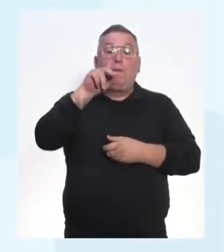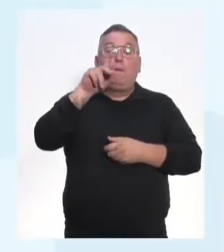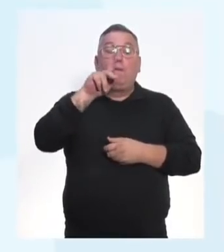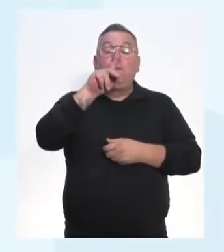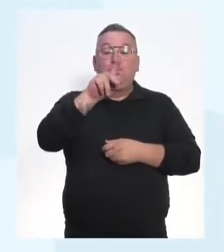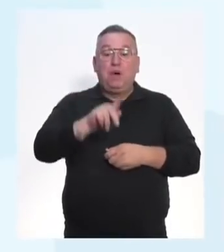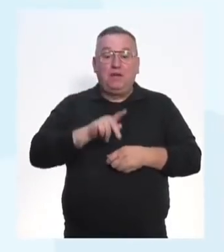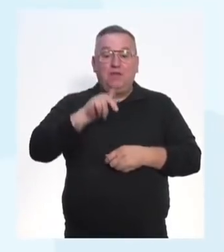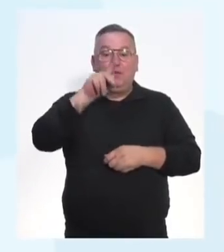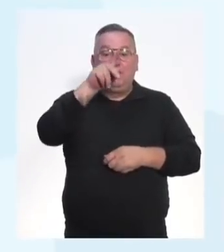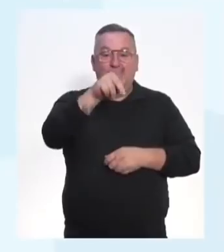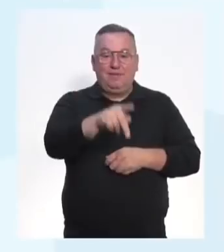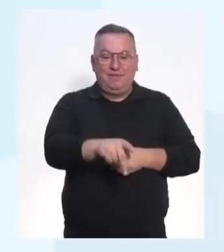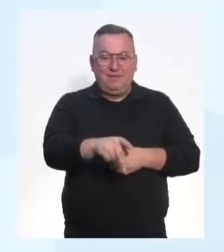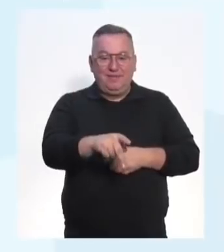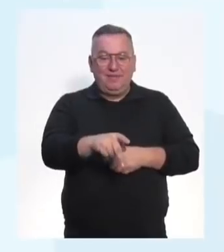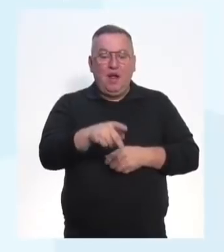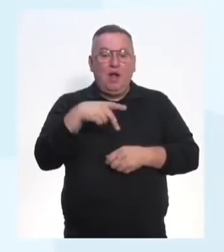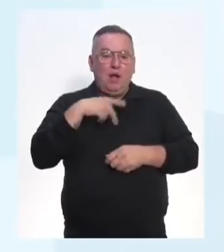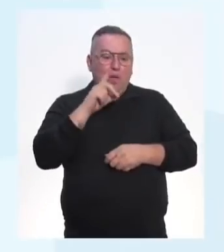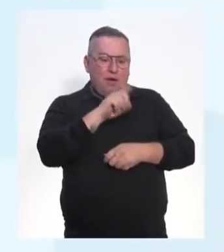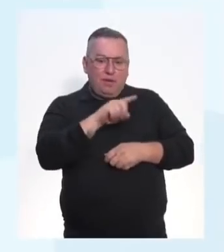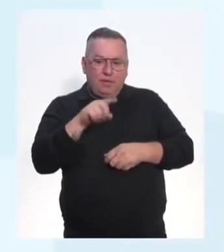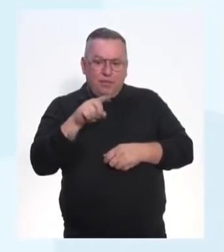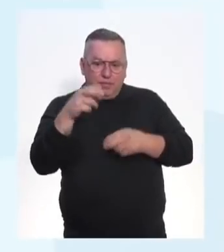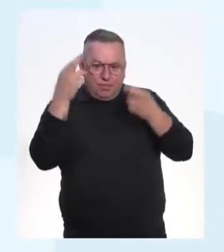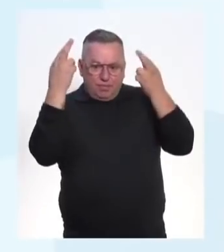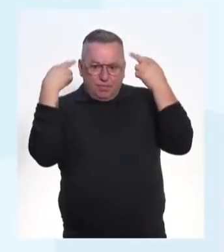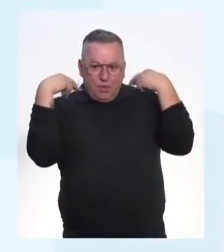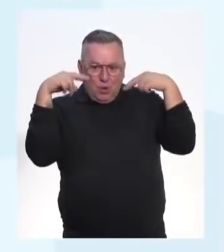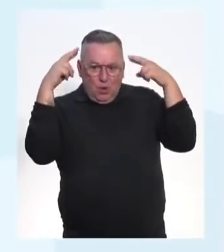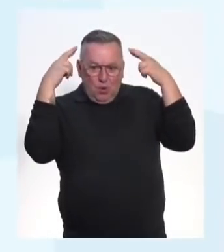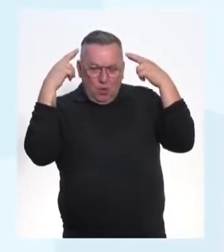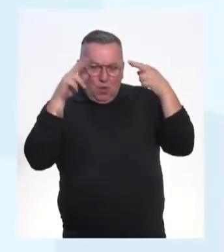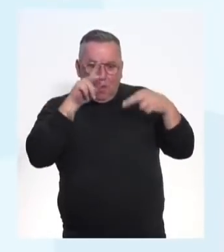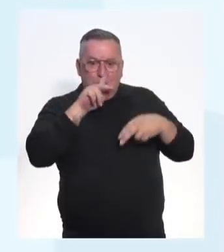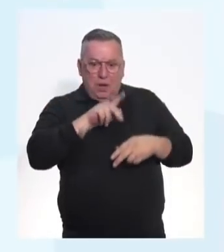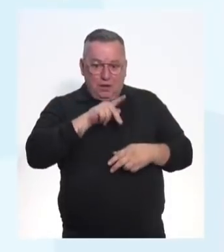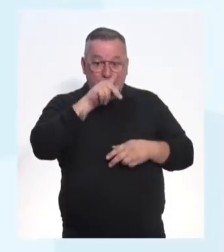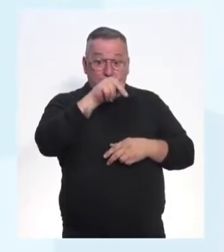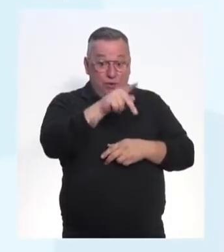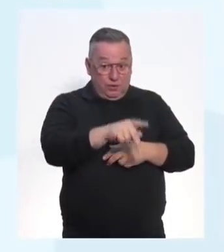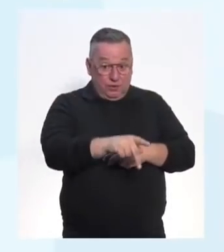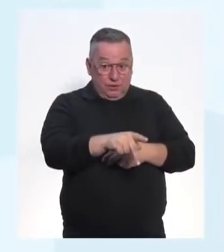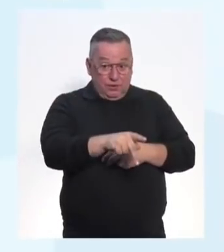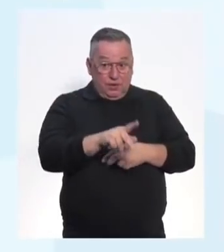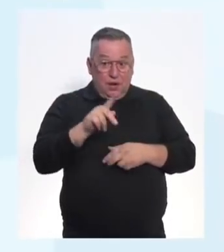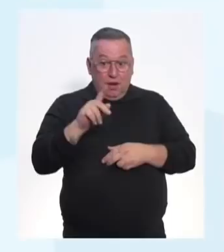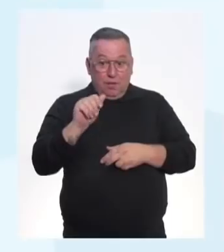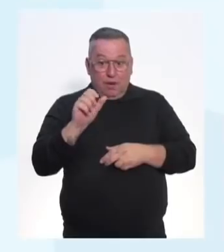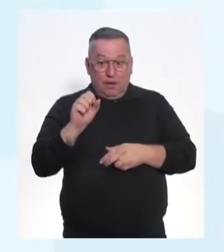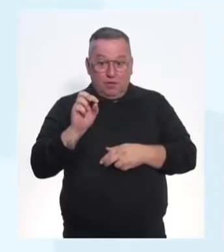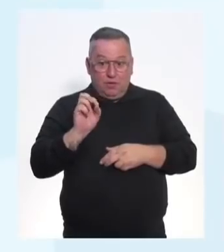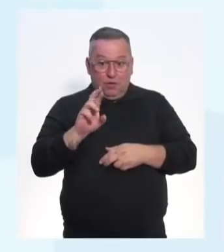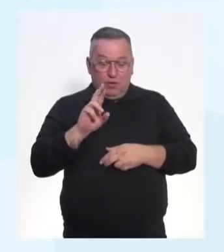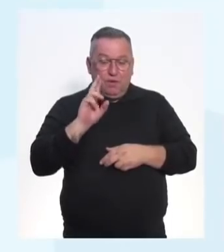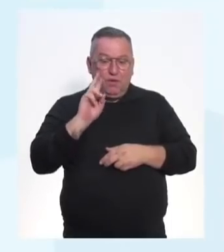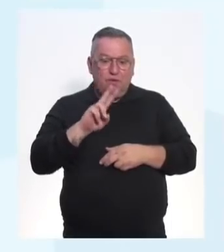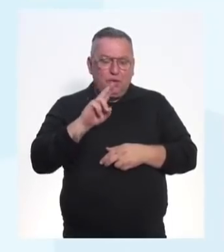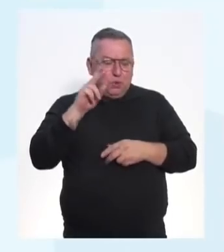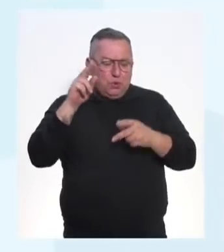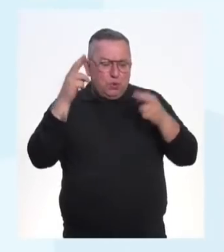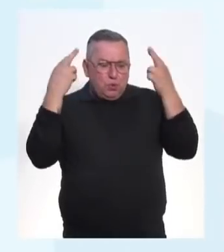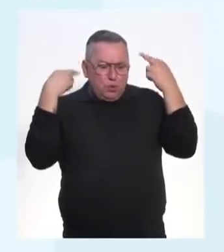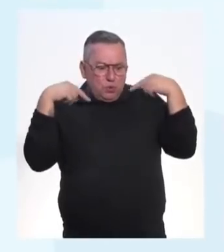precisava contar a quantidade do rebanho, né? E a partir dessa contagem, ele fez ali um sistema de numeração para ele próprio,